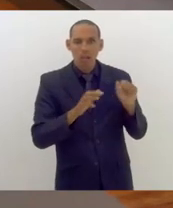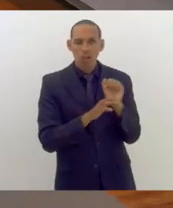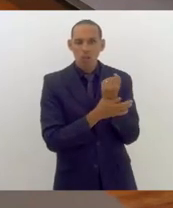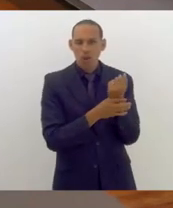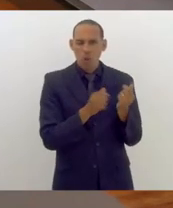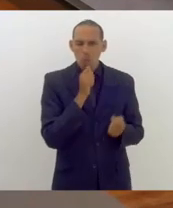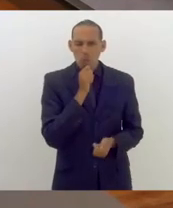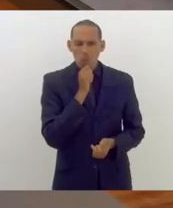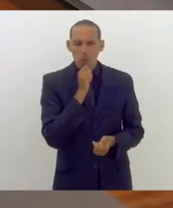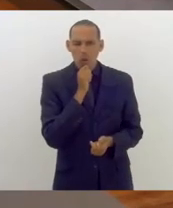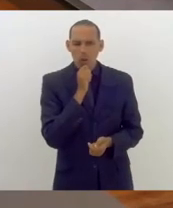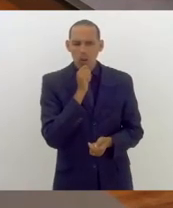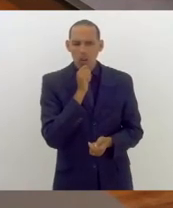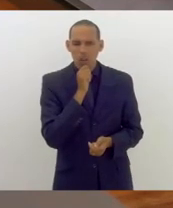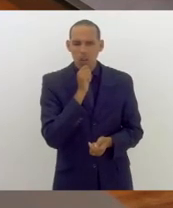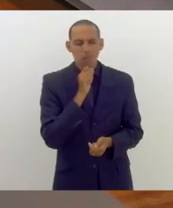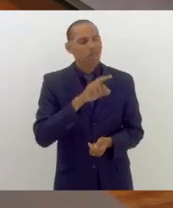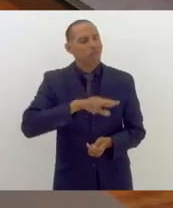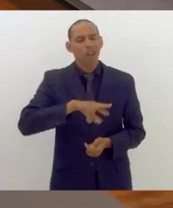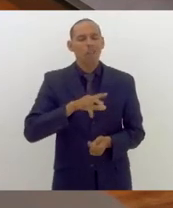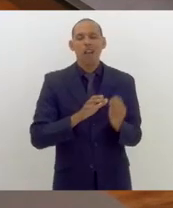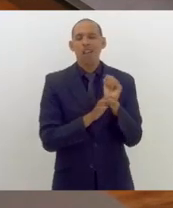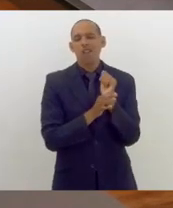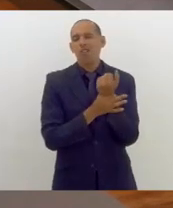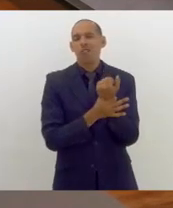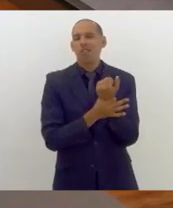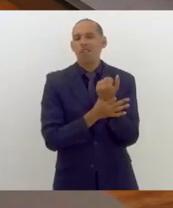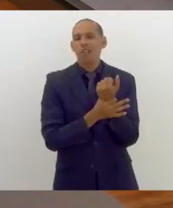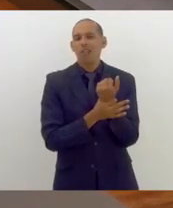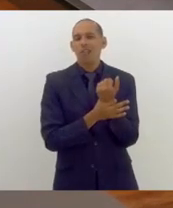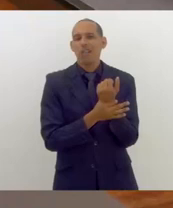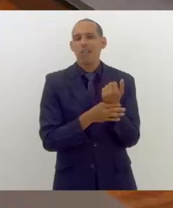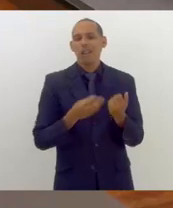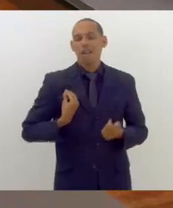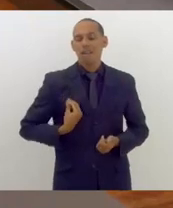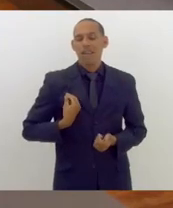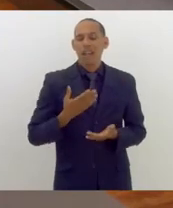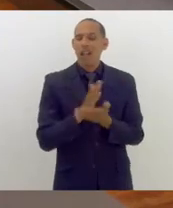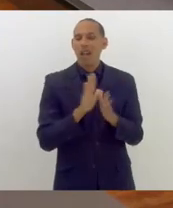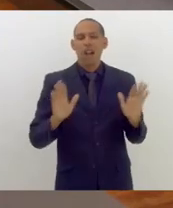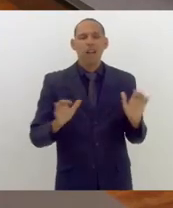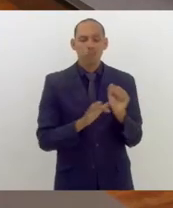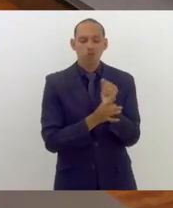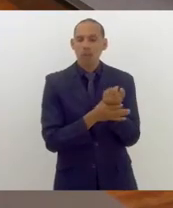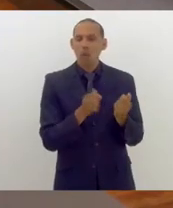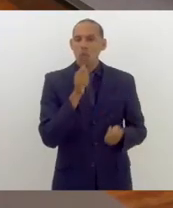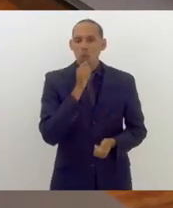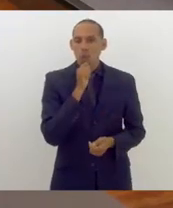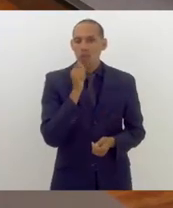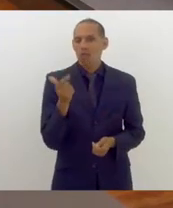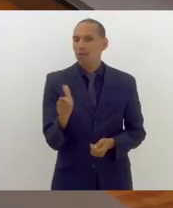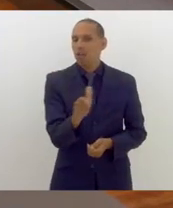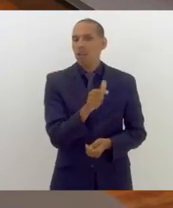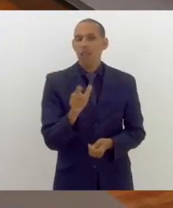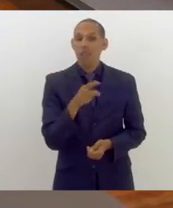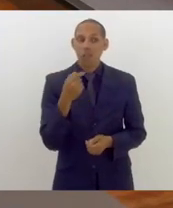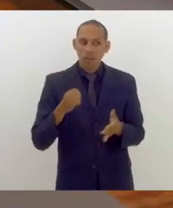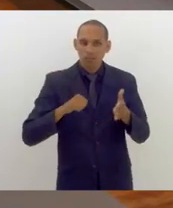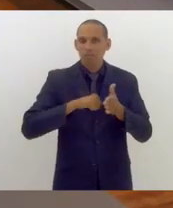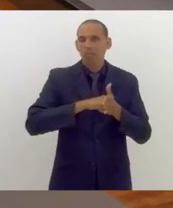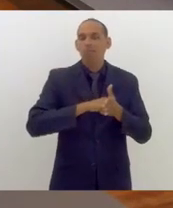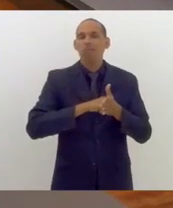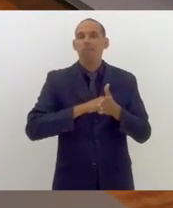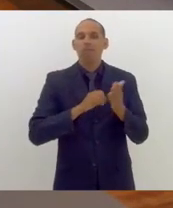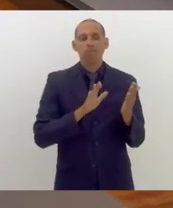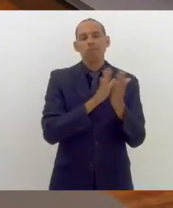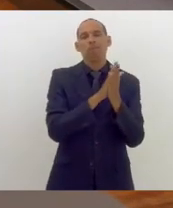nenhuma Não é segurança do ponto de vista segurança de vida não tem mais e essa situação que nós temos que enfrentar é